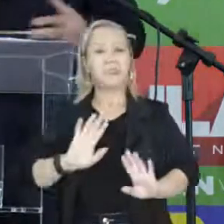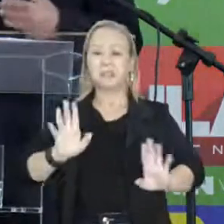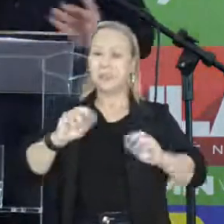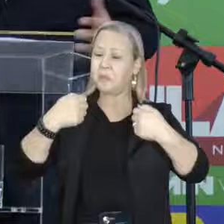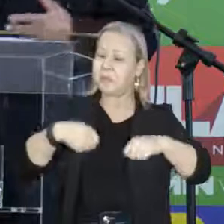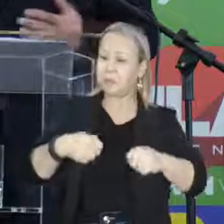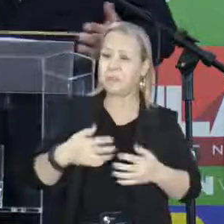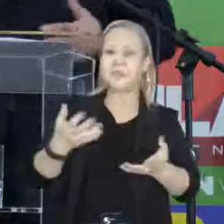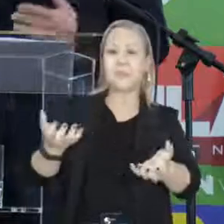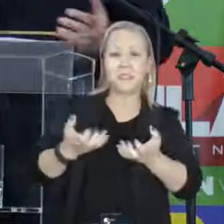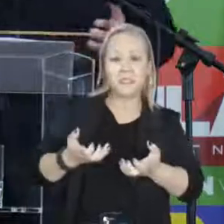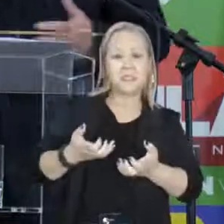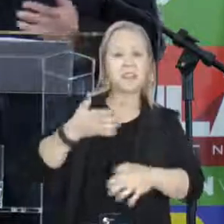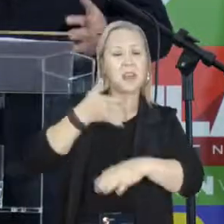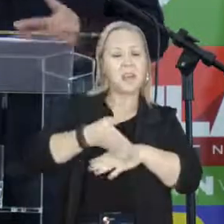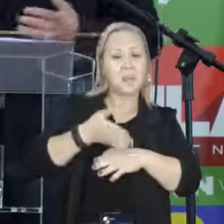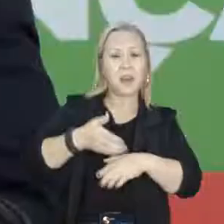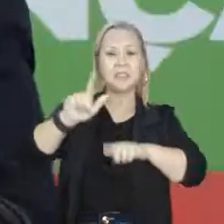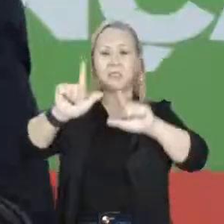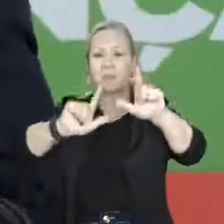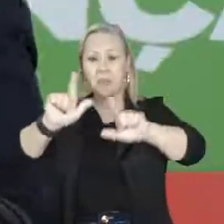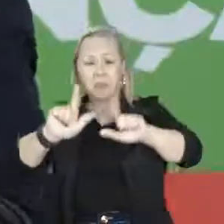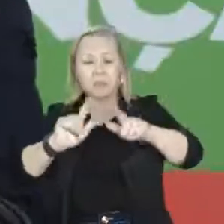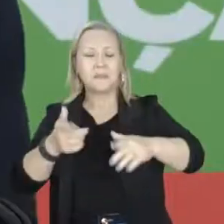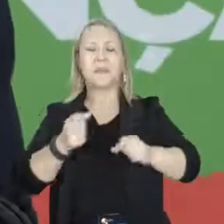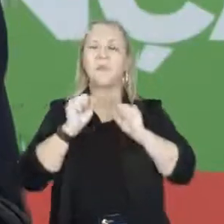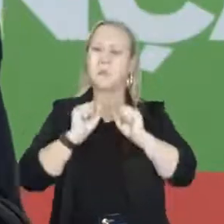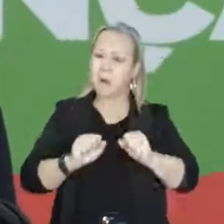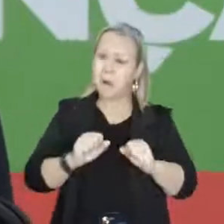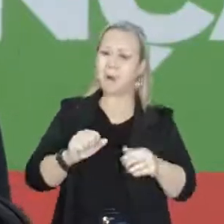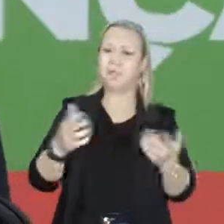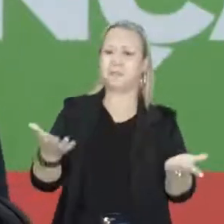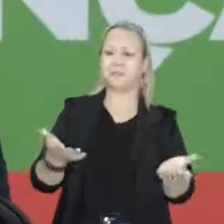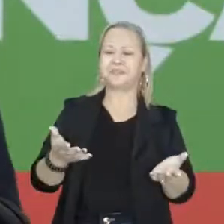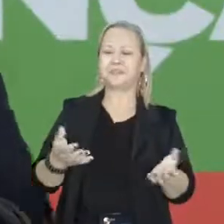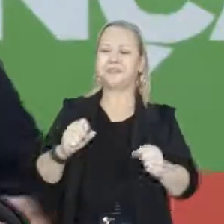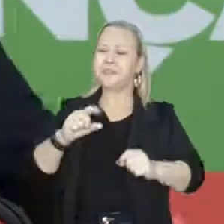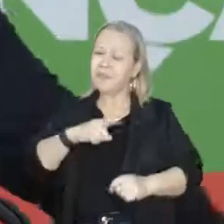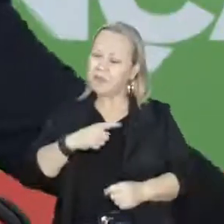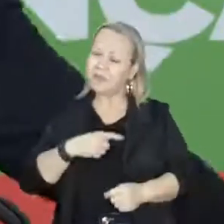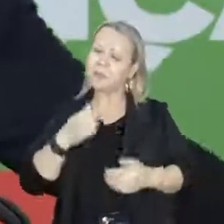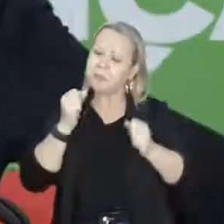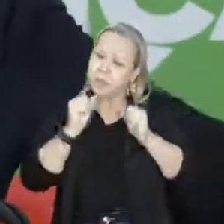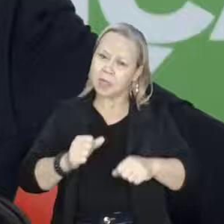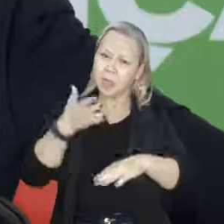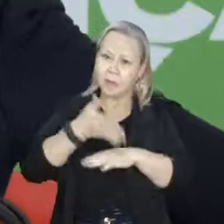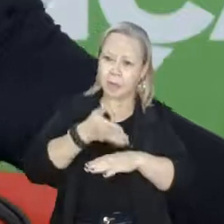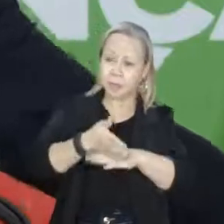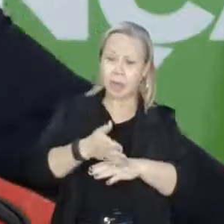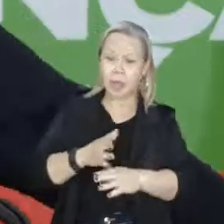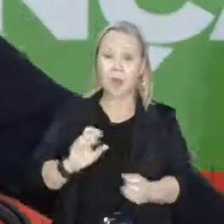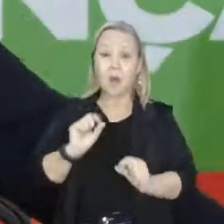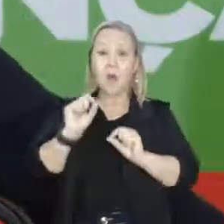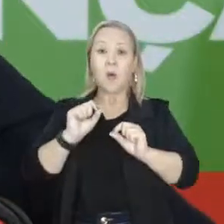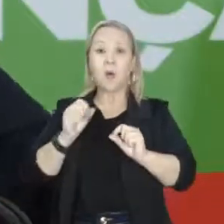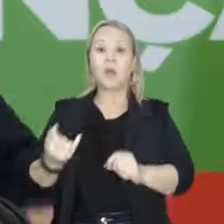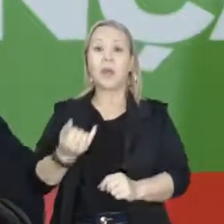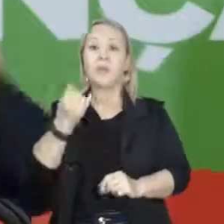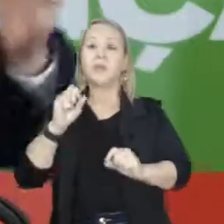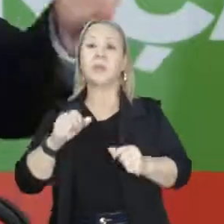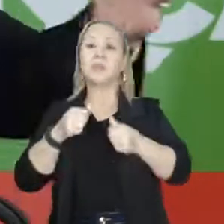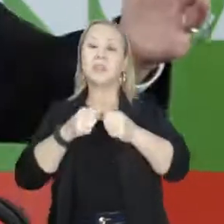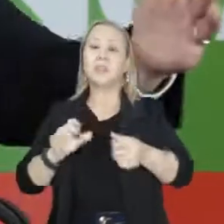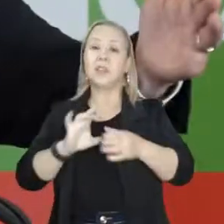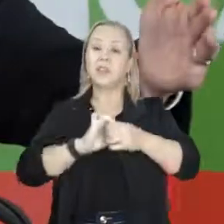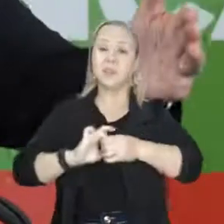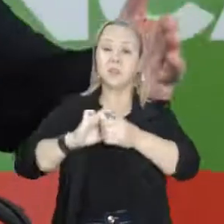rede, ela deve ter sua rede extraordinária e vai participar. Ou seja, o que interessa é que ela esteja junto comigo e com o Alckmin,